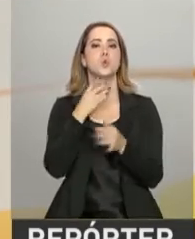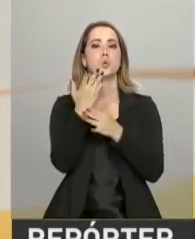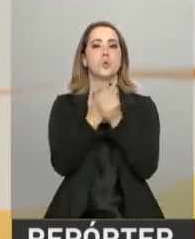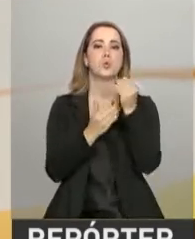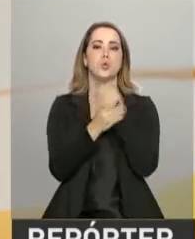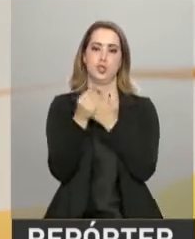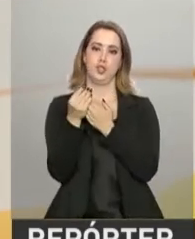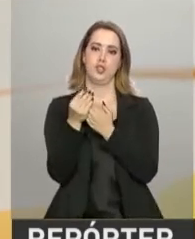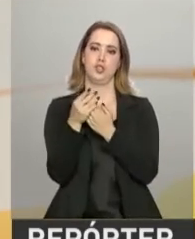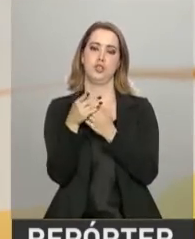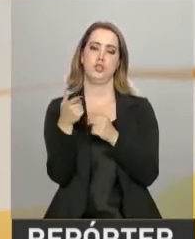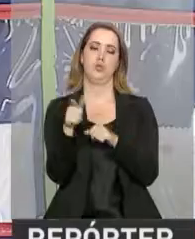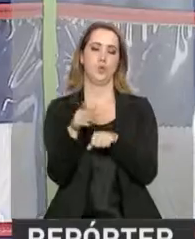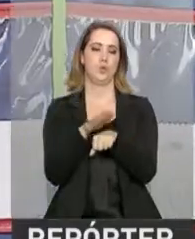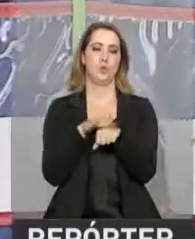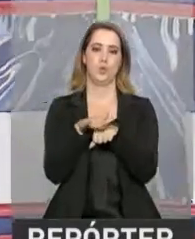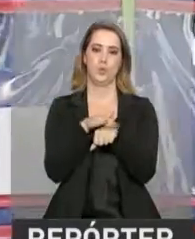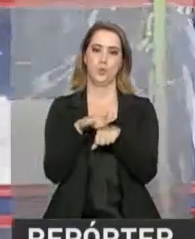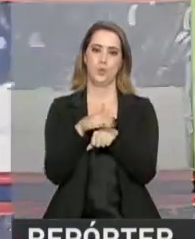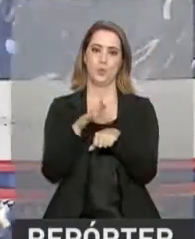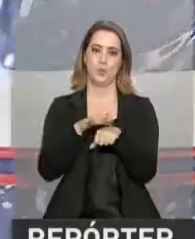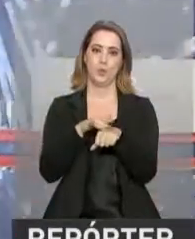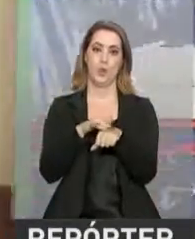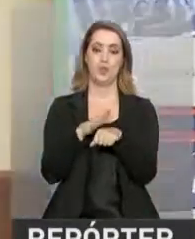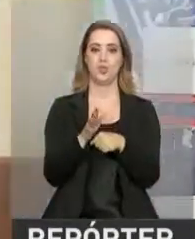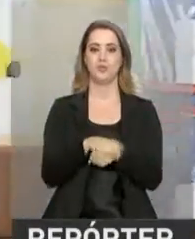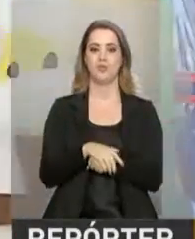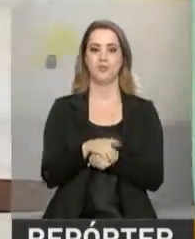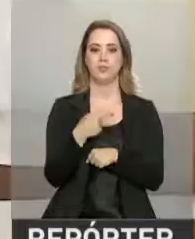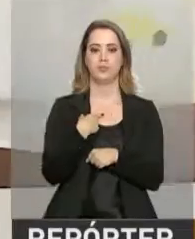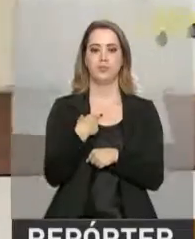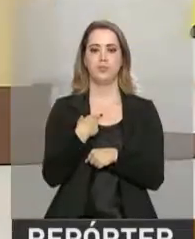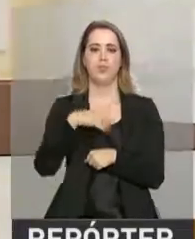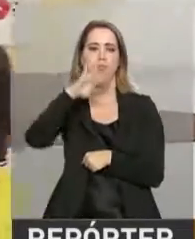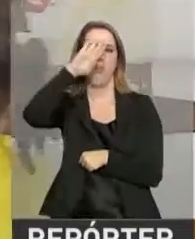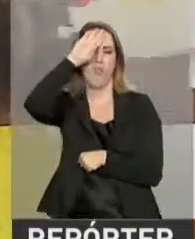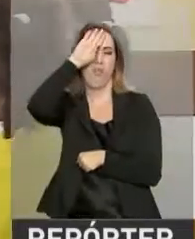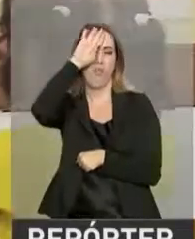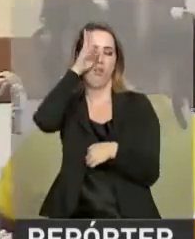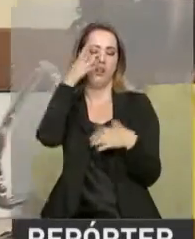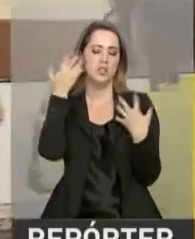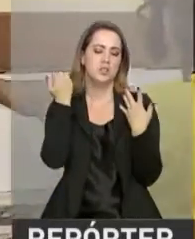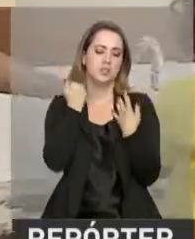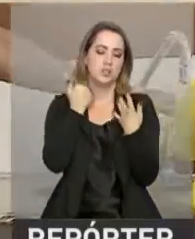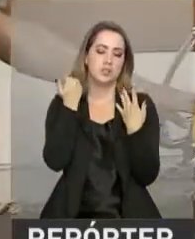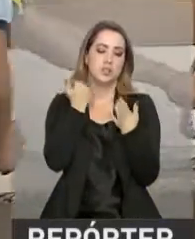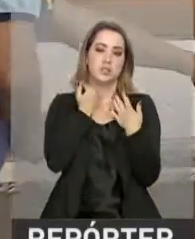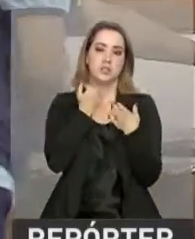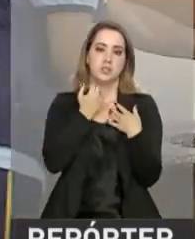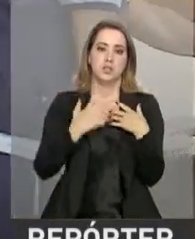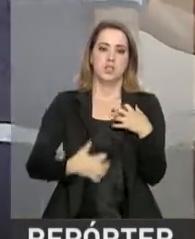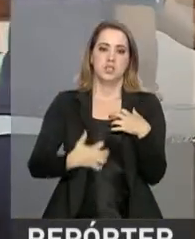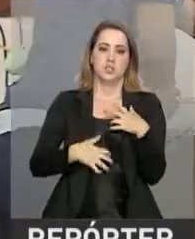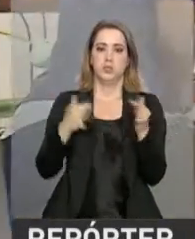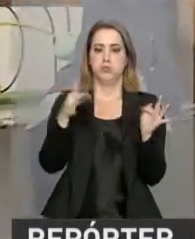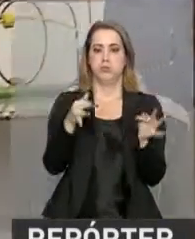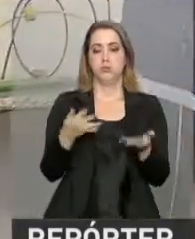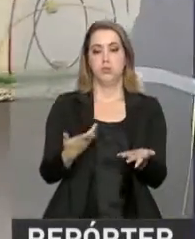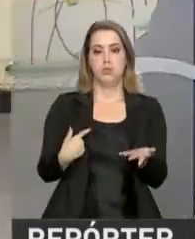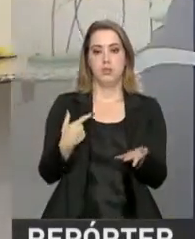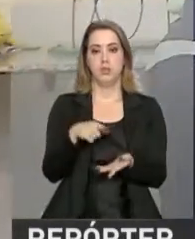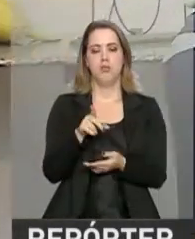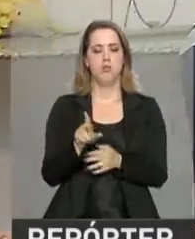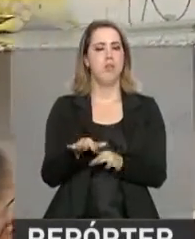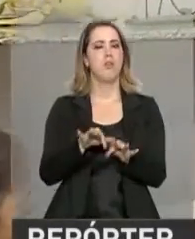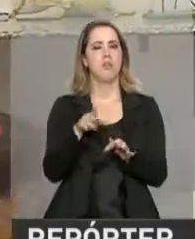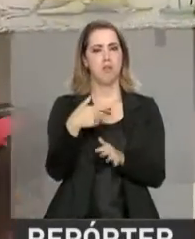ficar doentes febre mal estar desânimo esses são alguns dos sintomas típicos das infecções infantis as crianças podem não